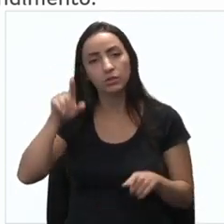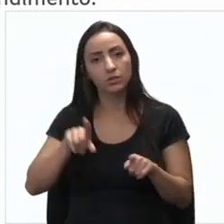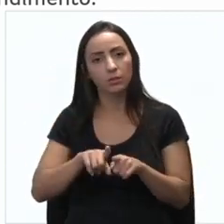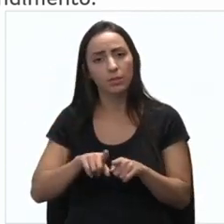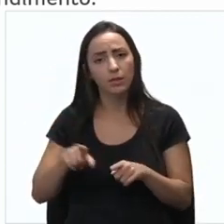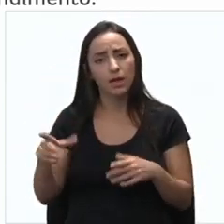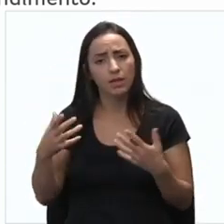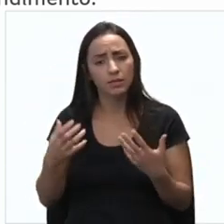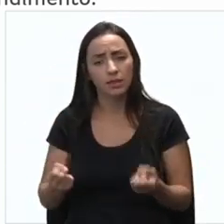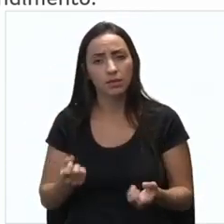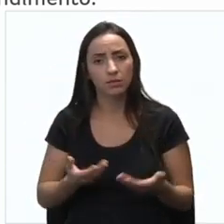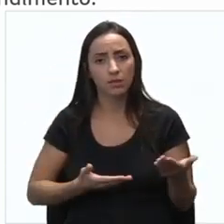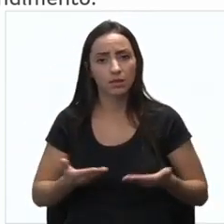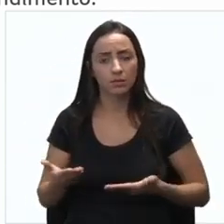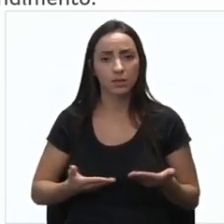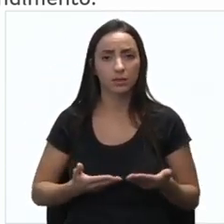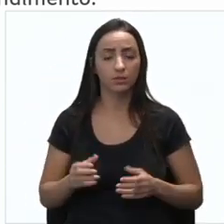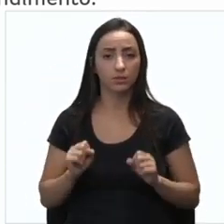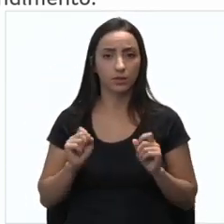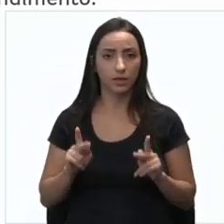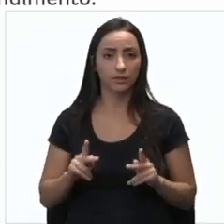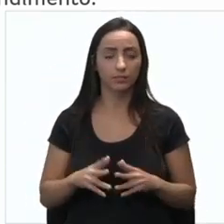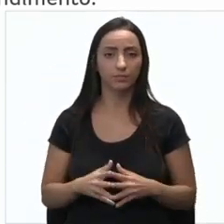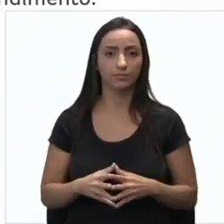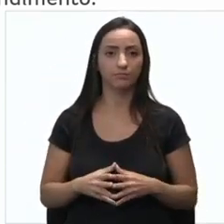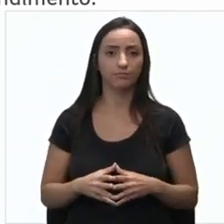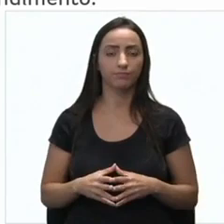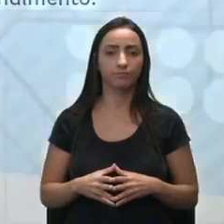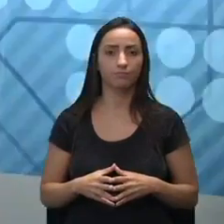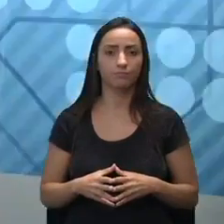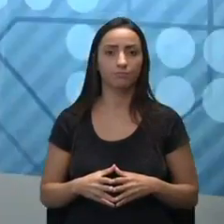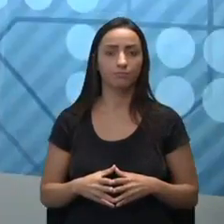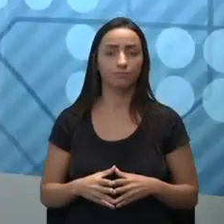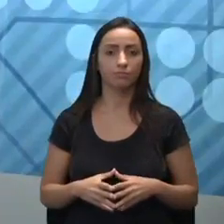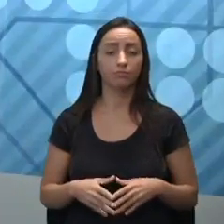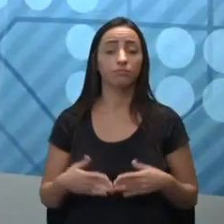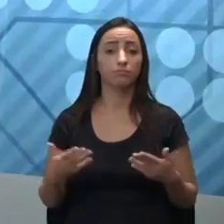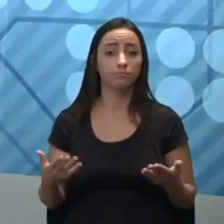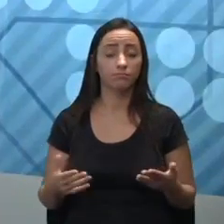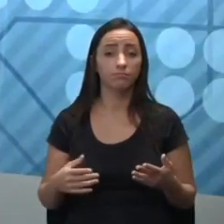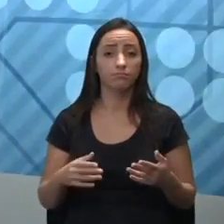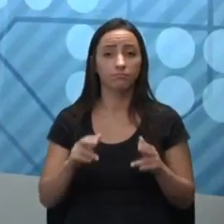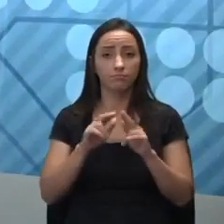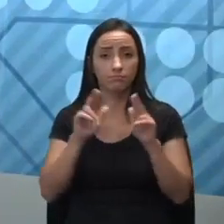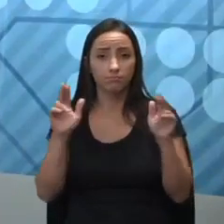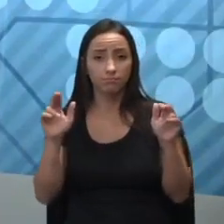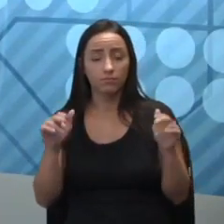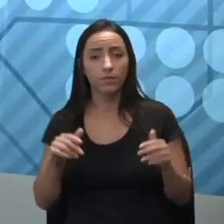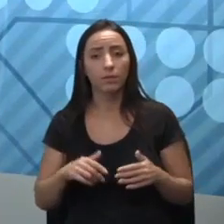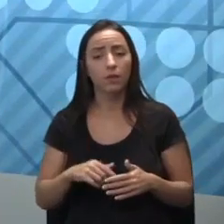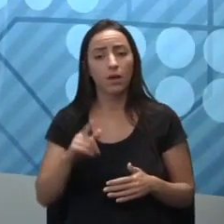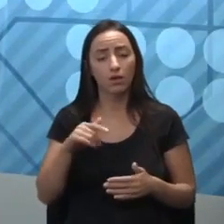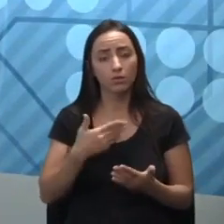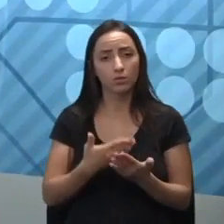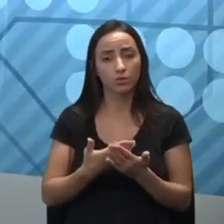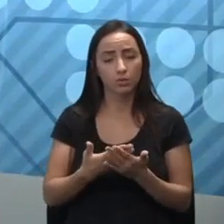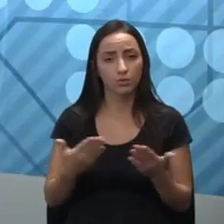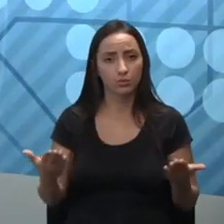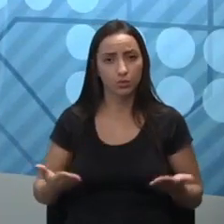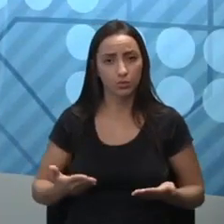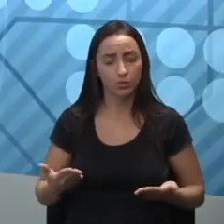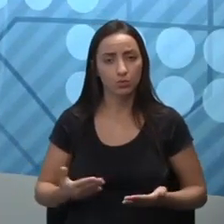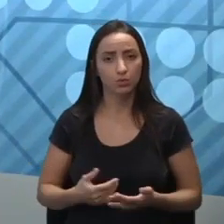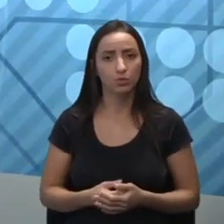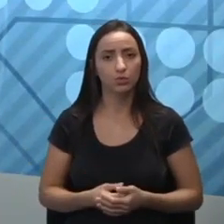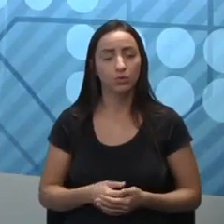adesão ao tratamento. Ok? Bem, esses tópicos foram abordados na aula de